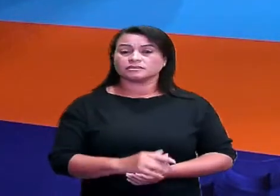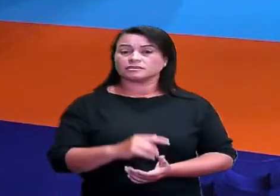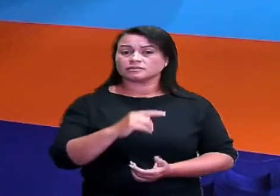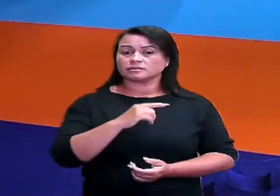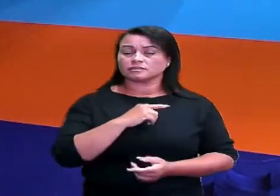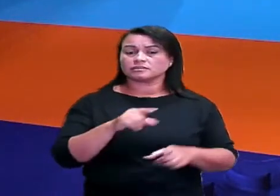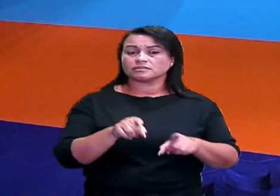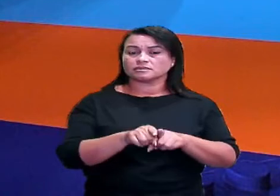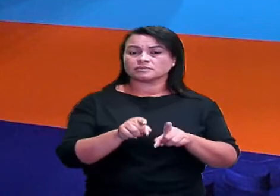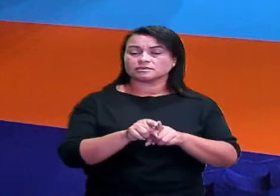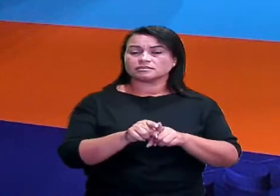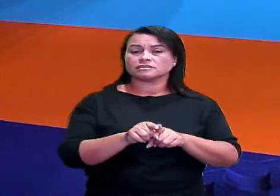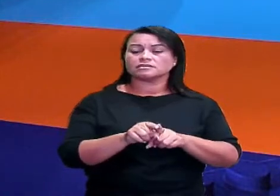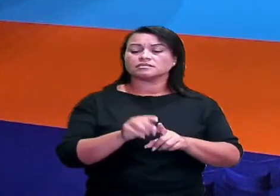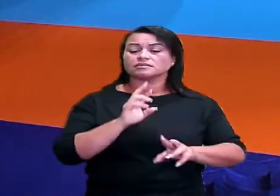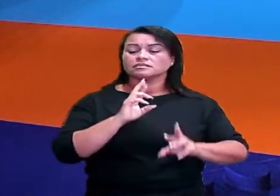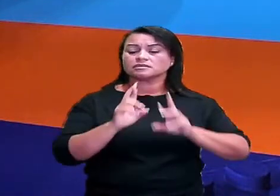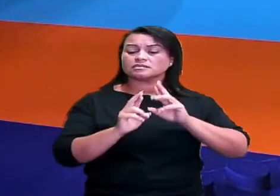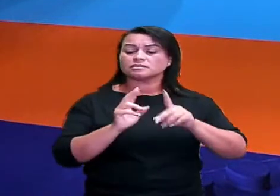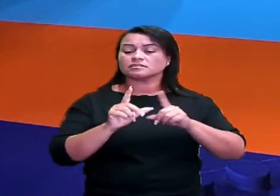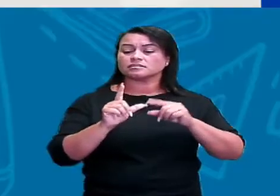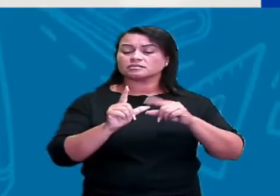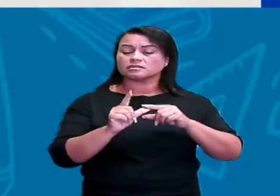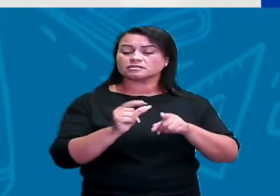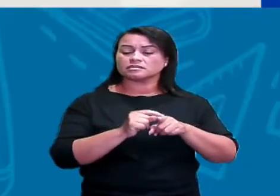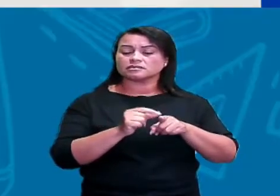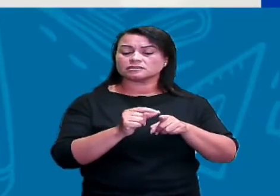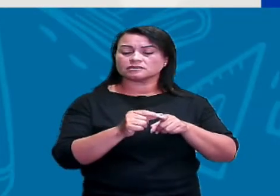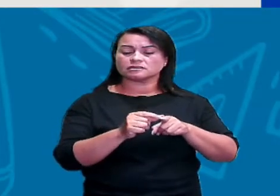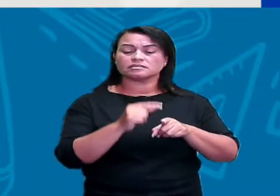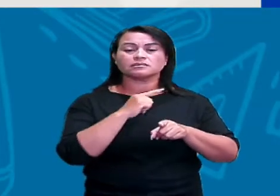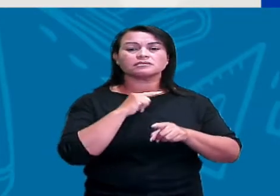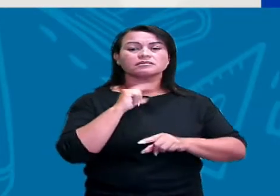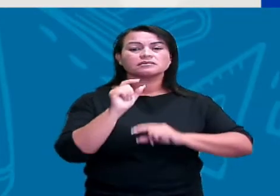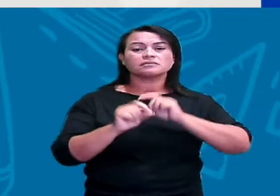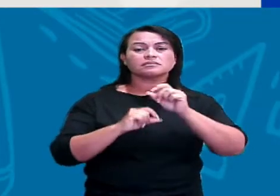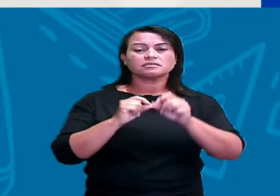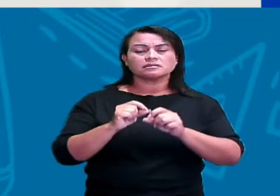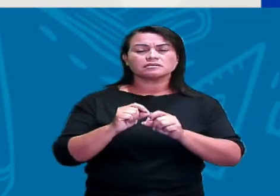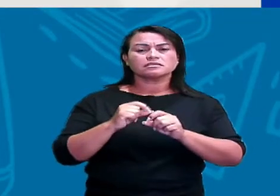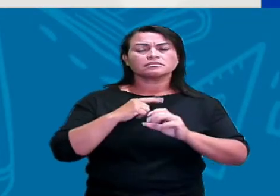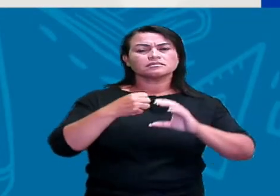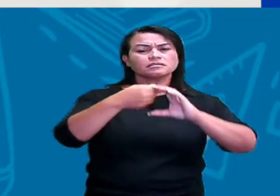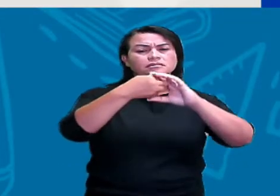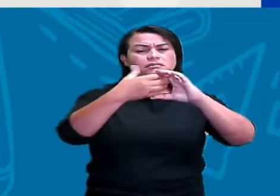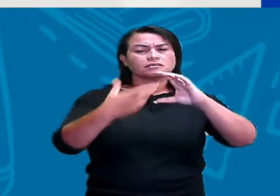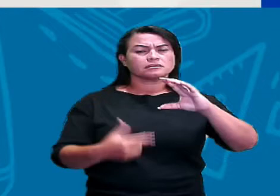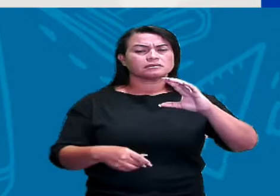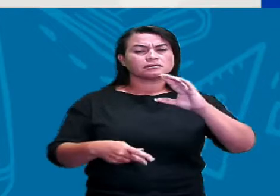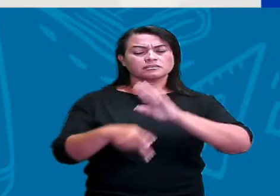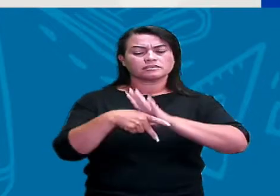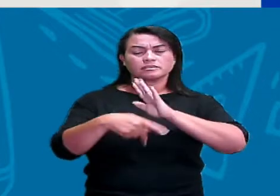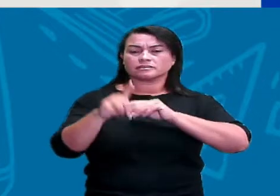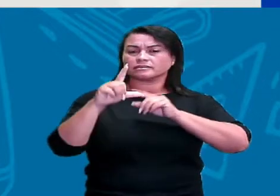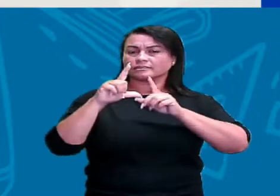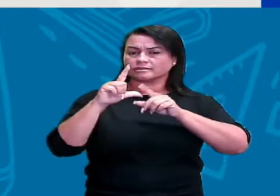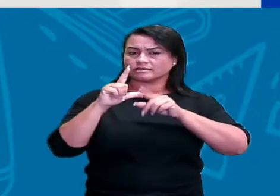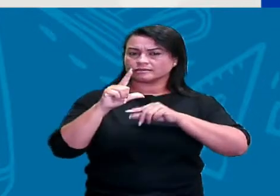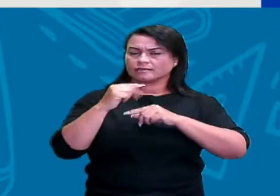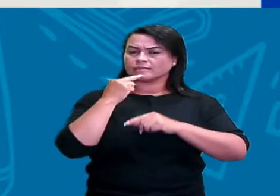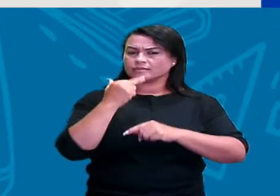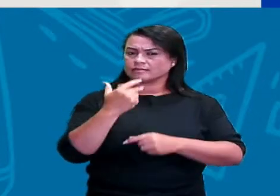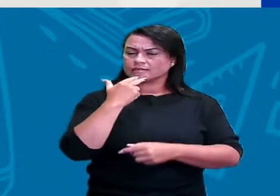Correspondência, letra e fonemas, a gente tem aqui uma característica aqui dessas letras. Então, na